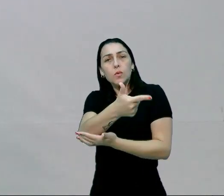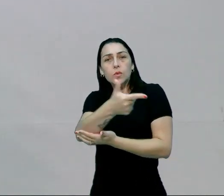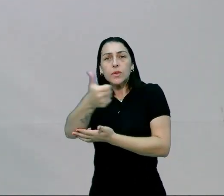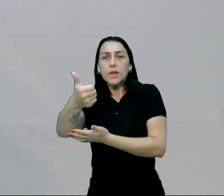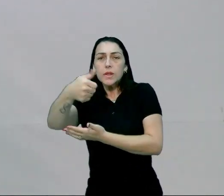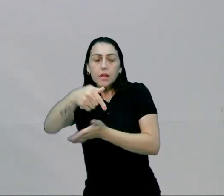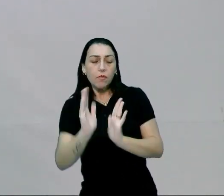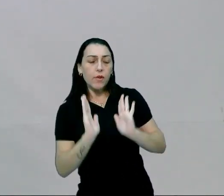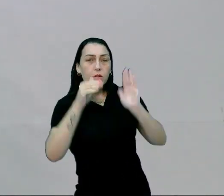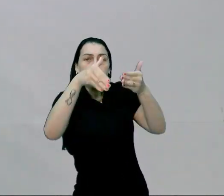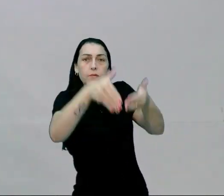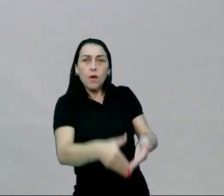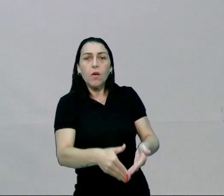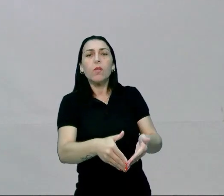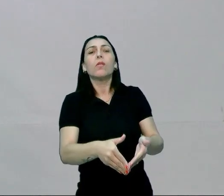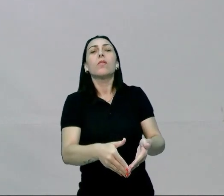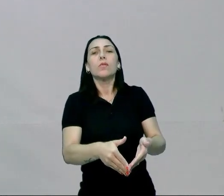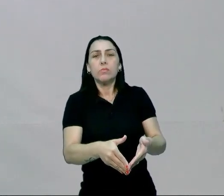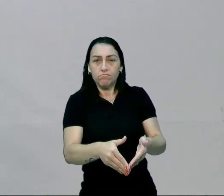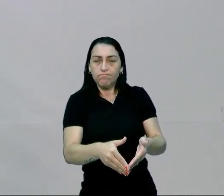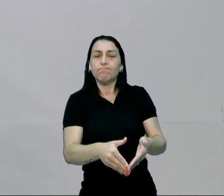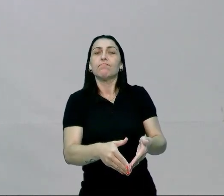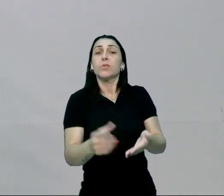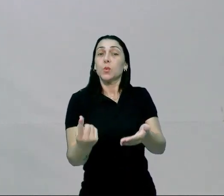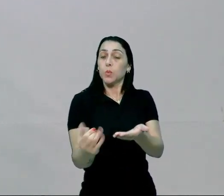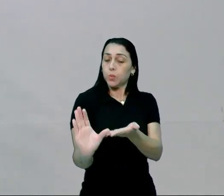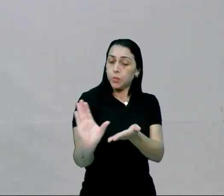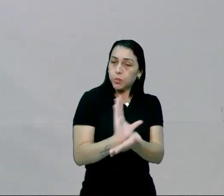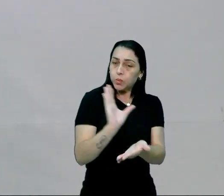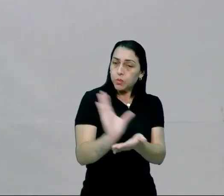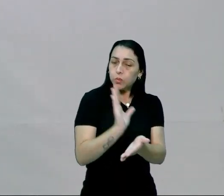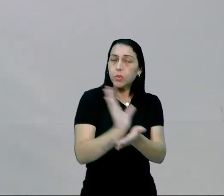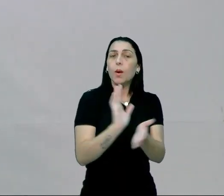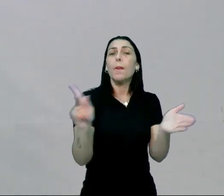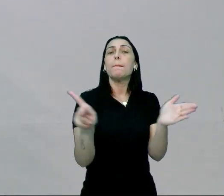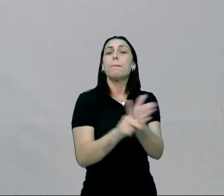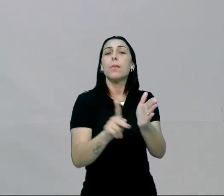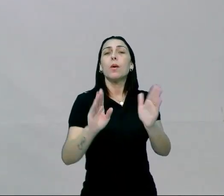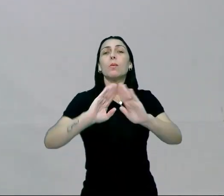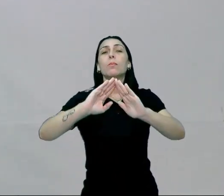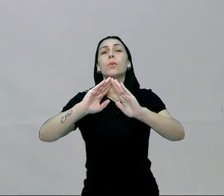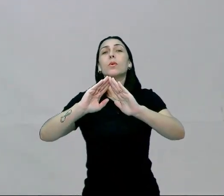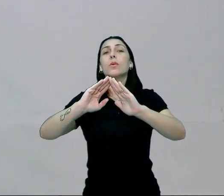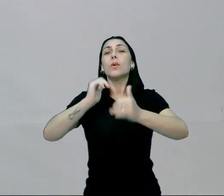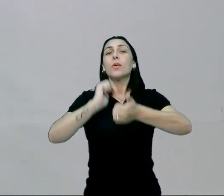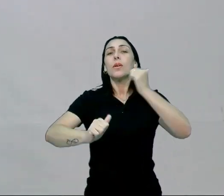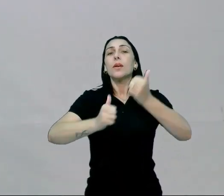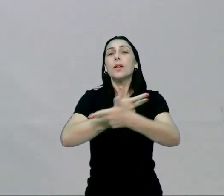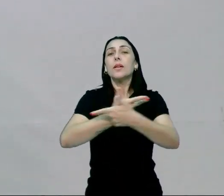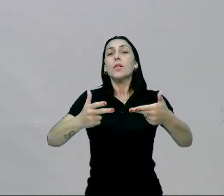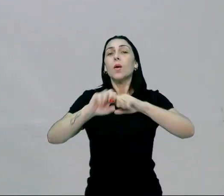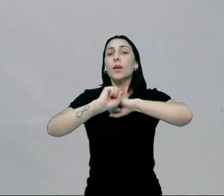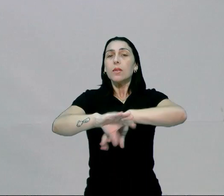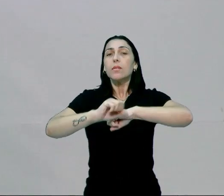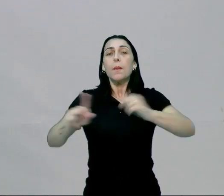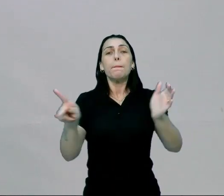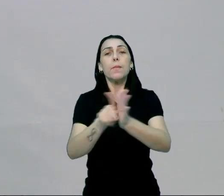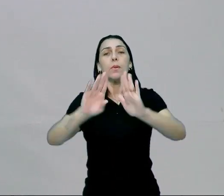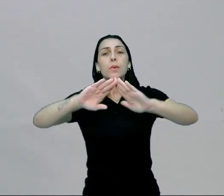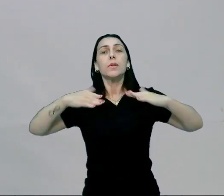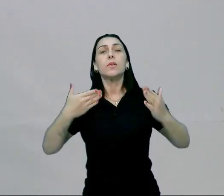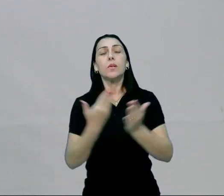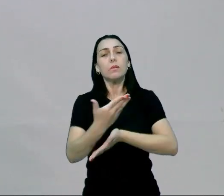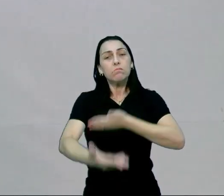esse direcionamento que as fontes financeiras devem ser direcionadas para o esporte educacional. Então veja que tem uma correlação